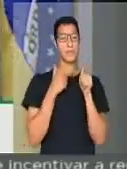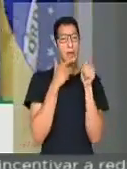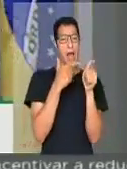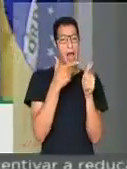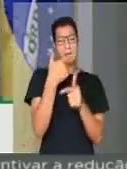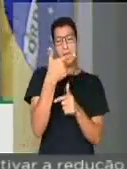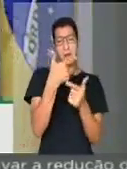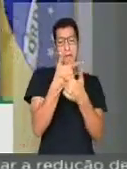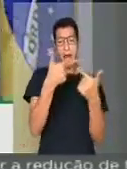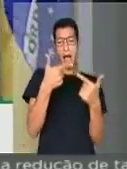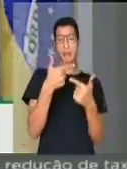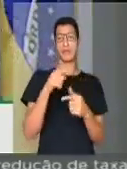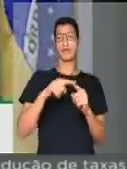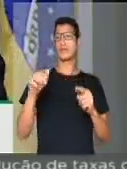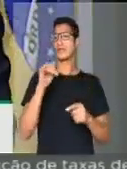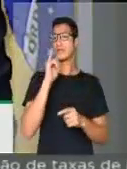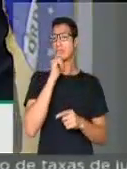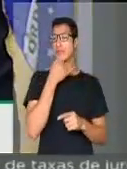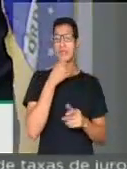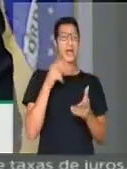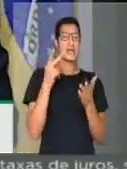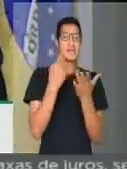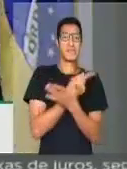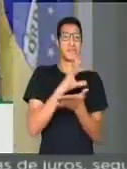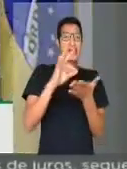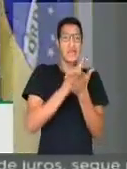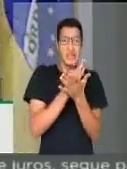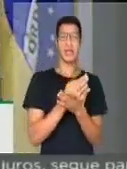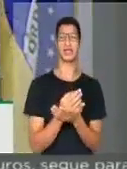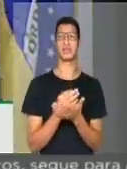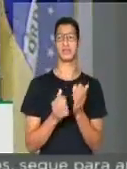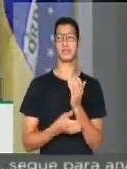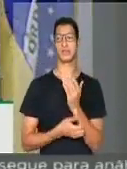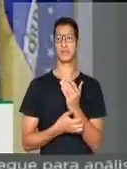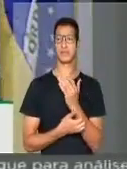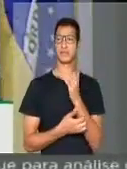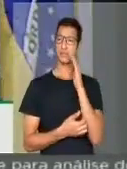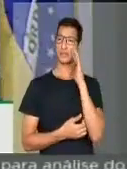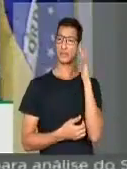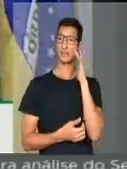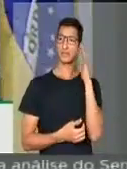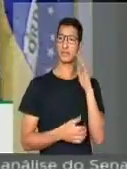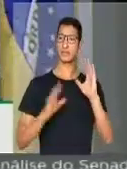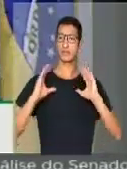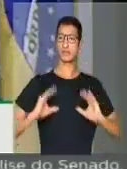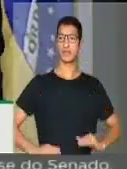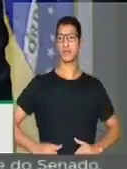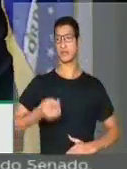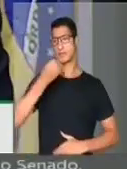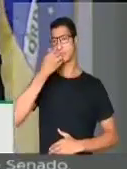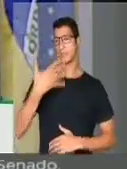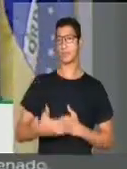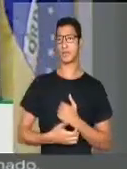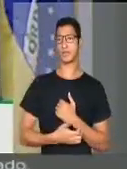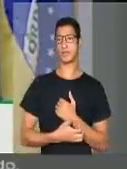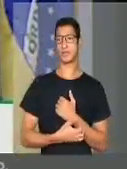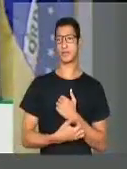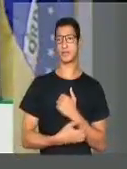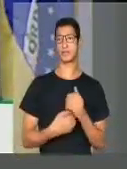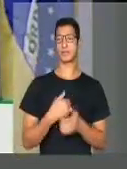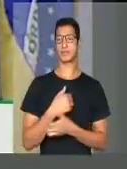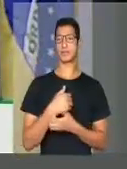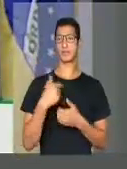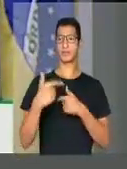uma arma, infelizmente, não cadastrada. Imagine um senhor, um cidadão de bem,